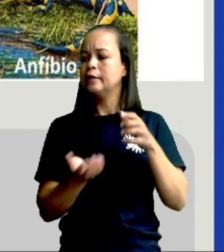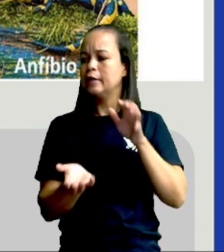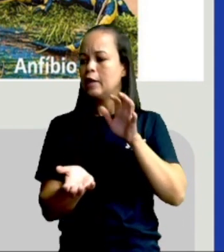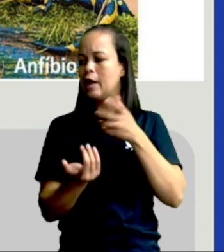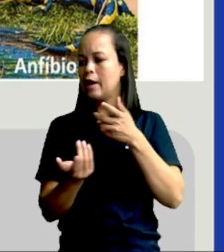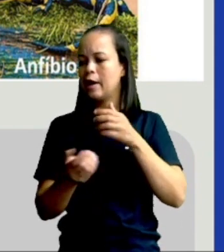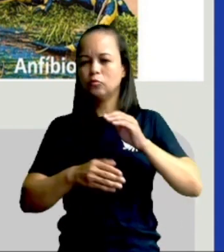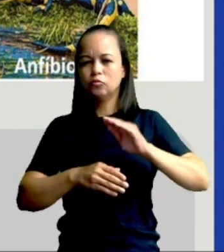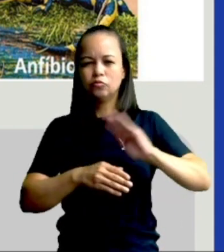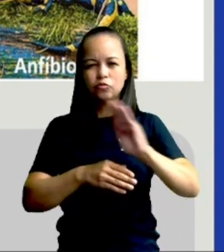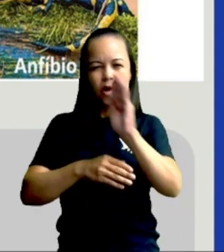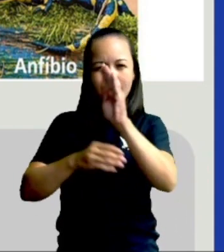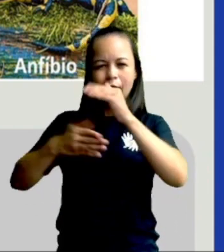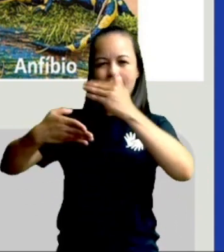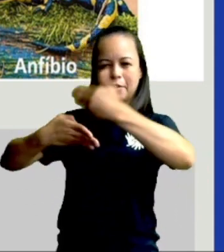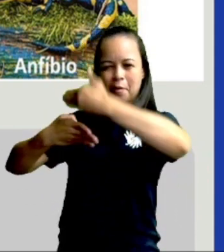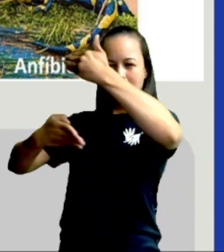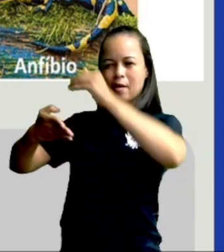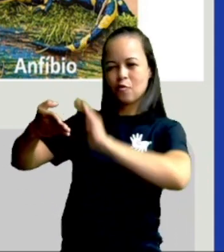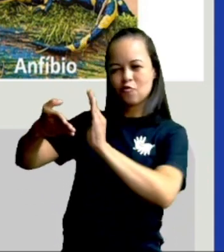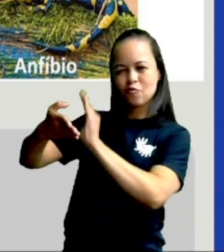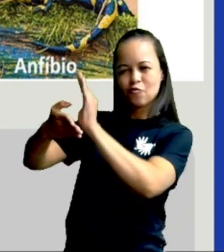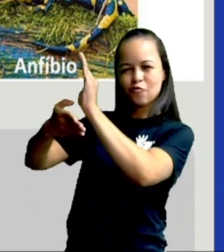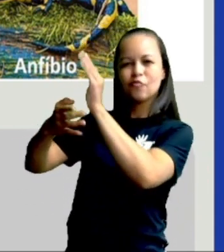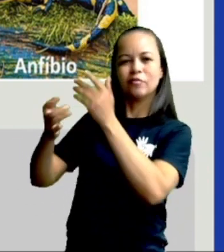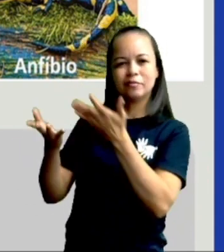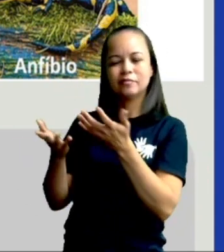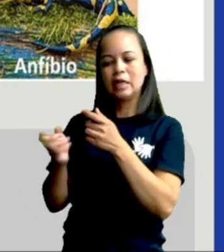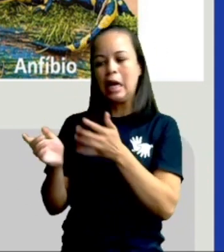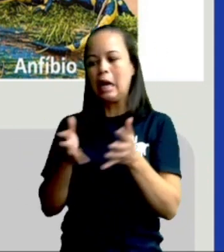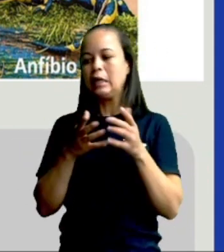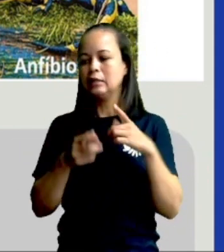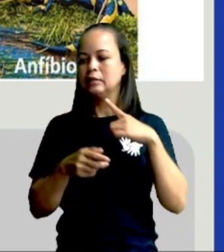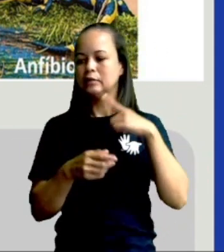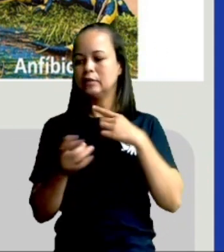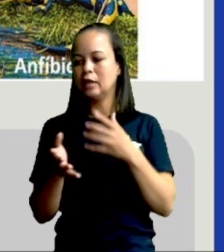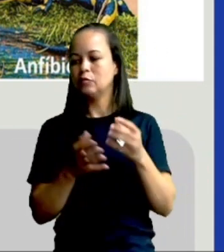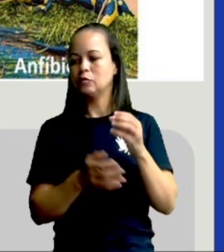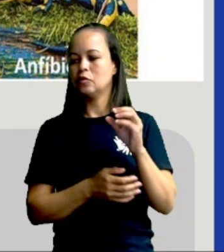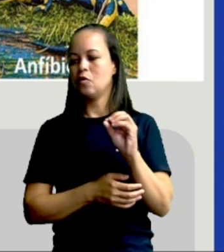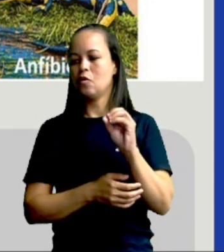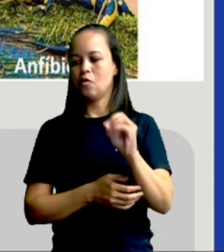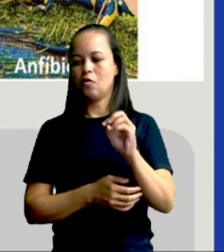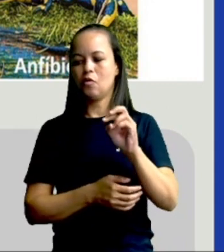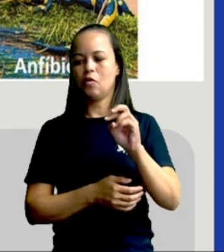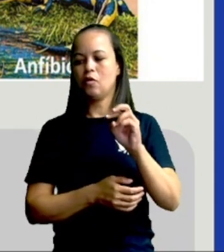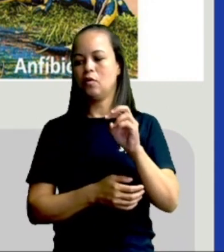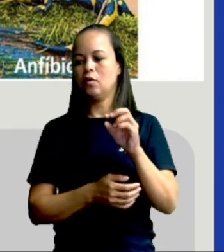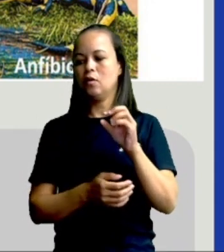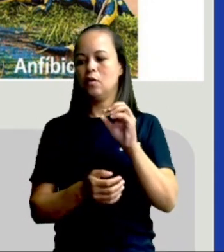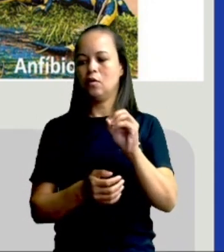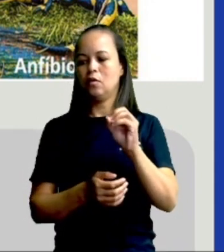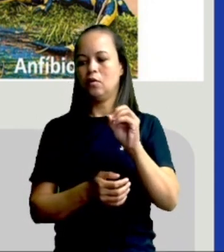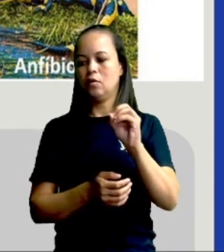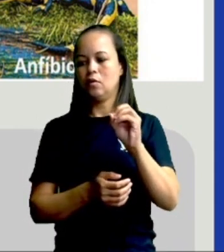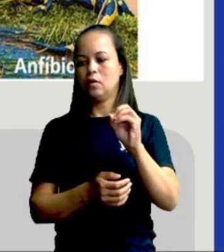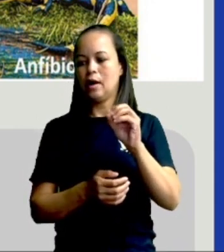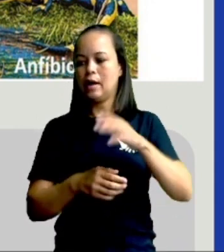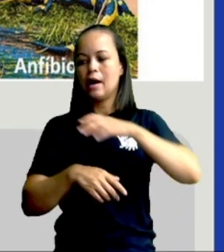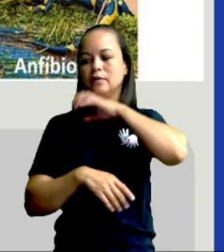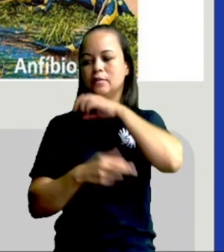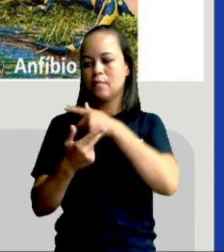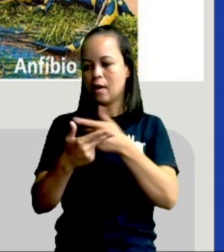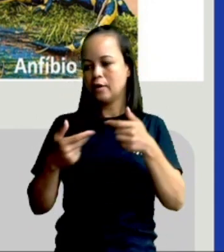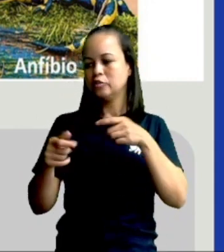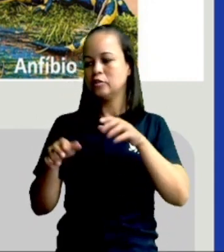fala, crocodilo, né? O crocodilo e o jacaré. Temos os ofídeos, que são as cobras, né? As cobras e